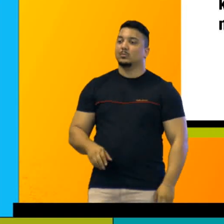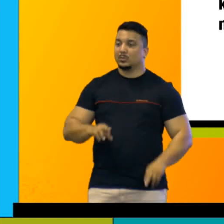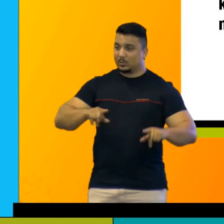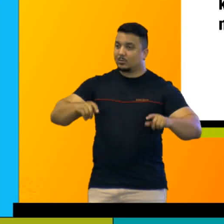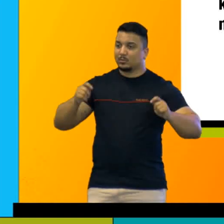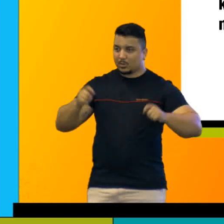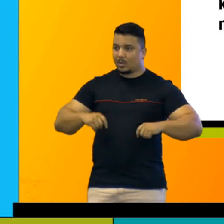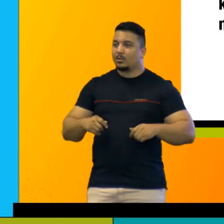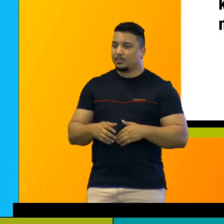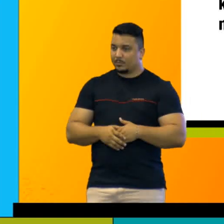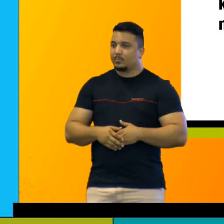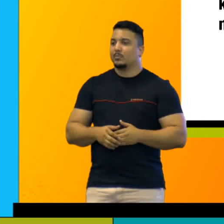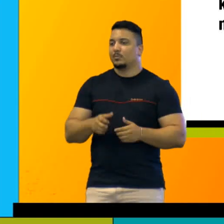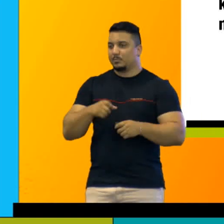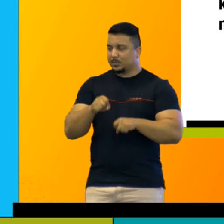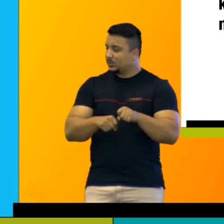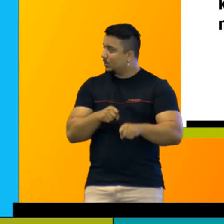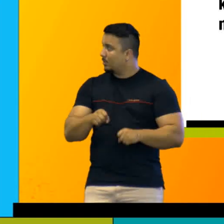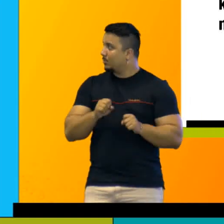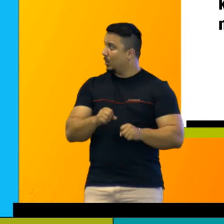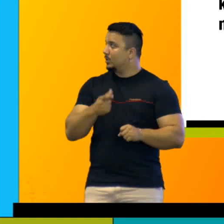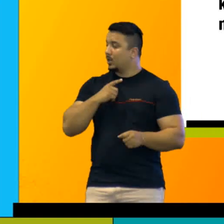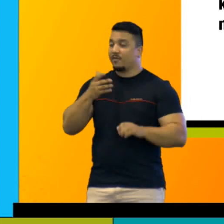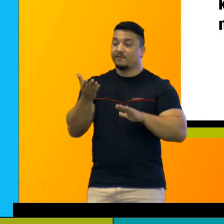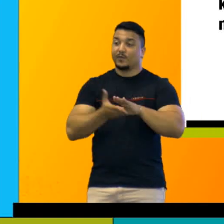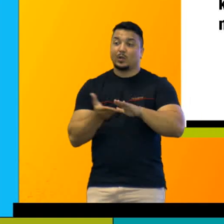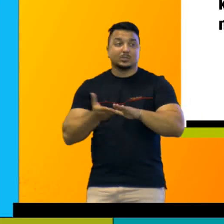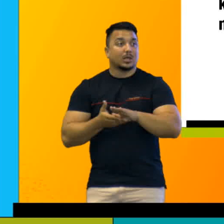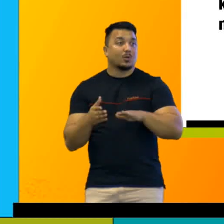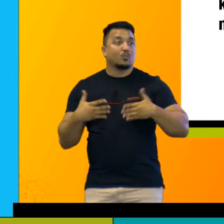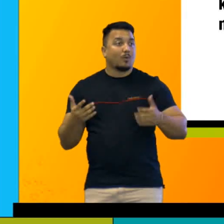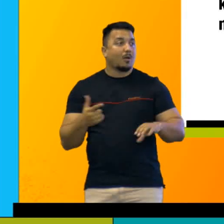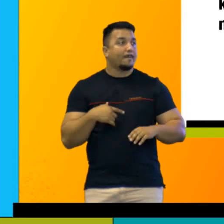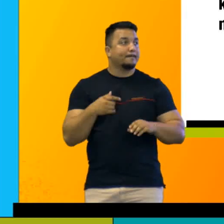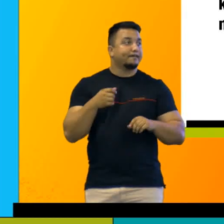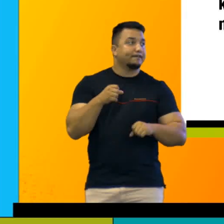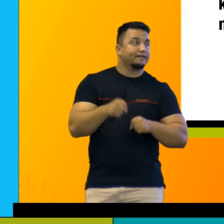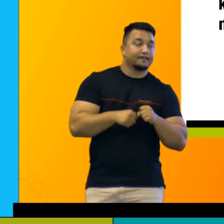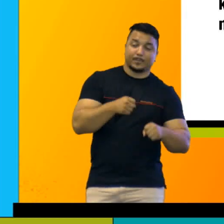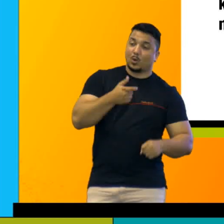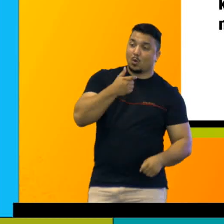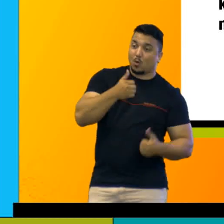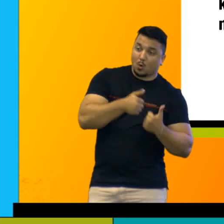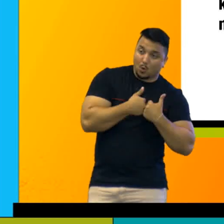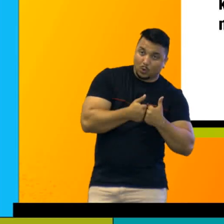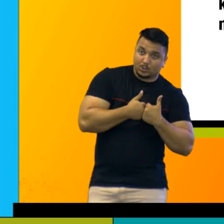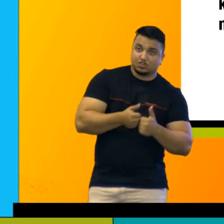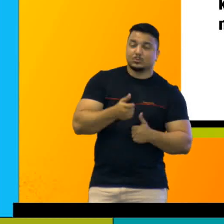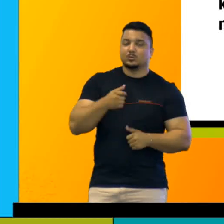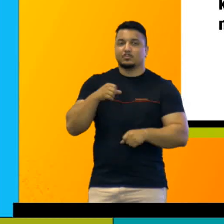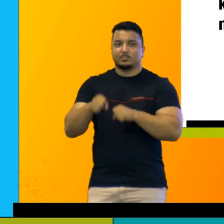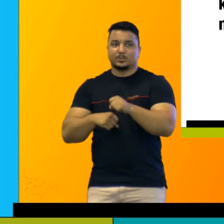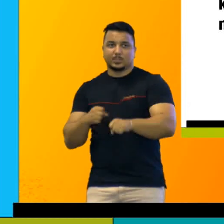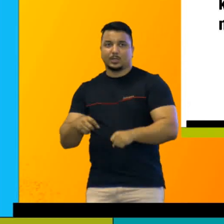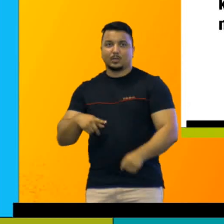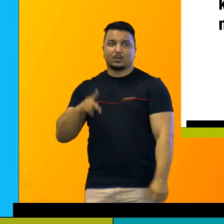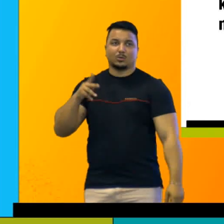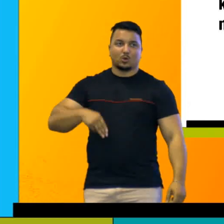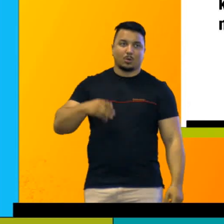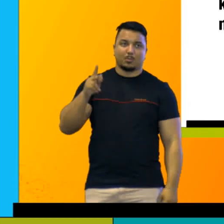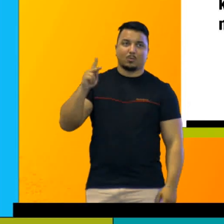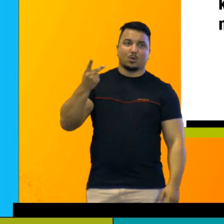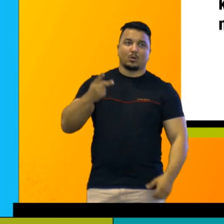O quadro fornece as velocidades médias do ônibus e da bicicleta, em quilômetros por